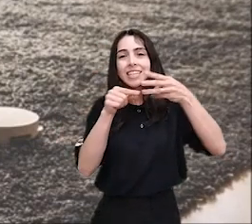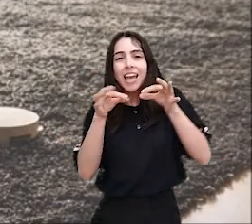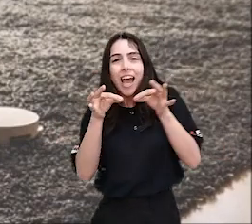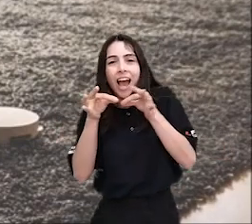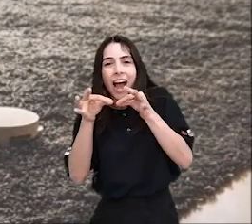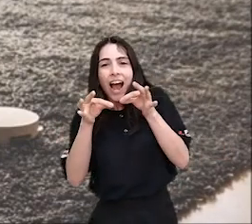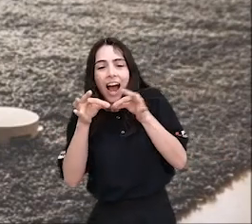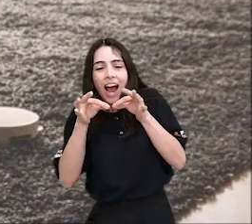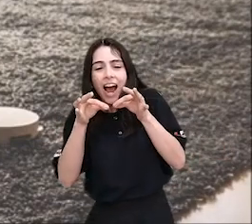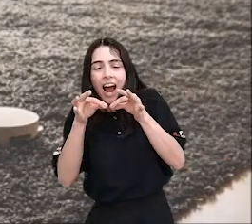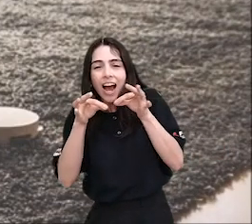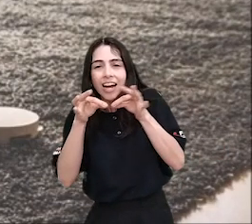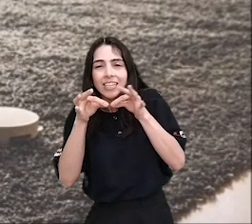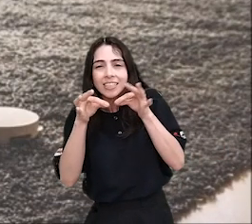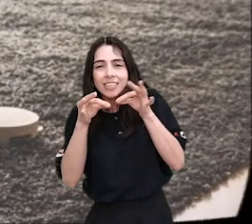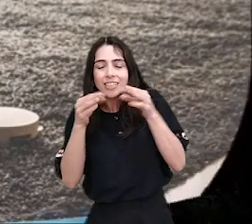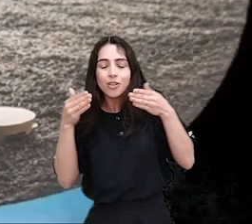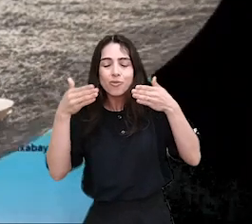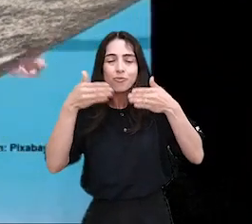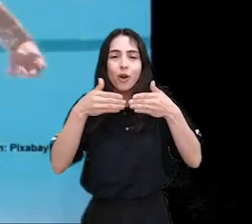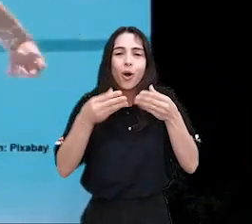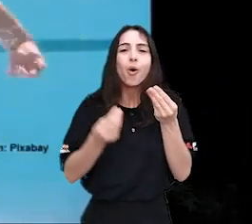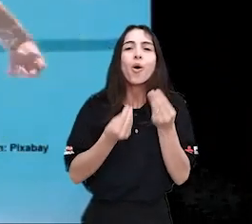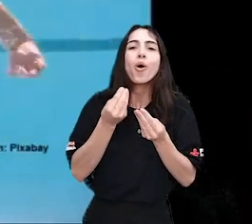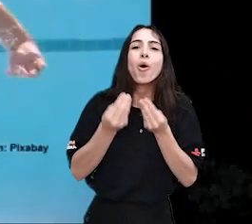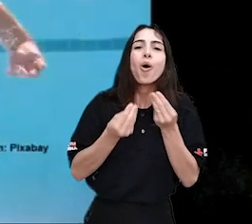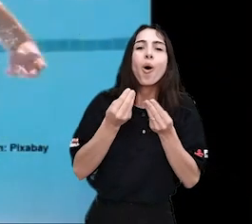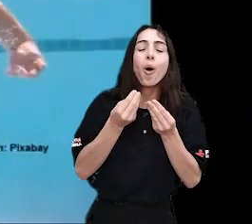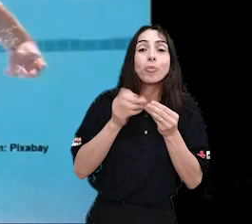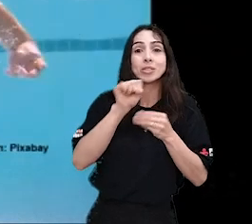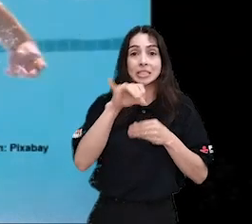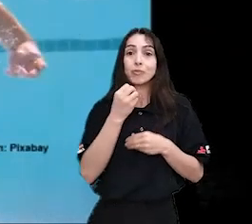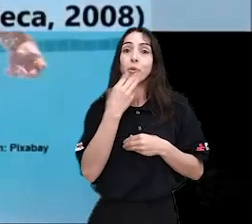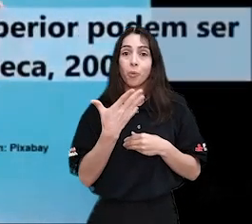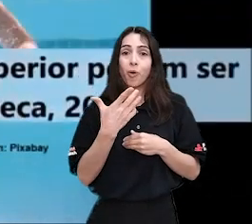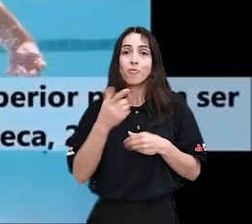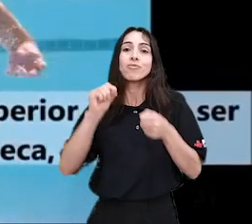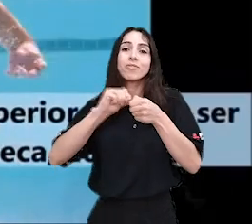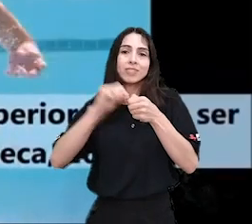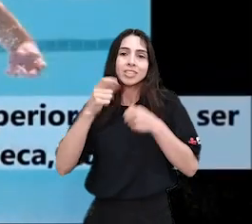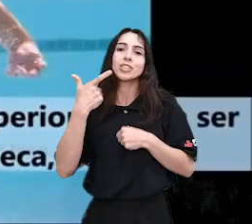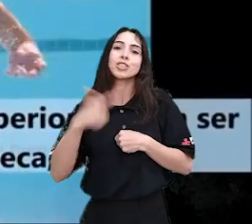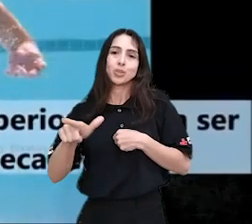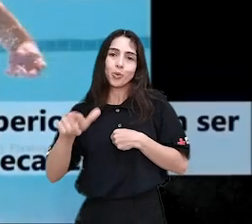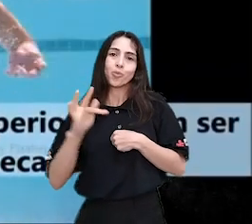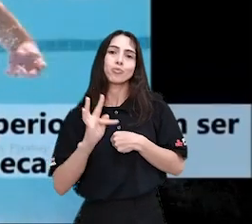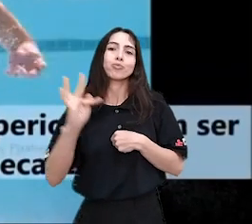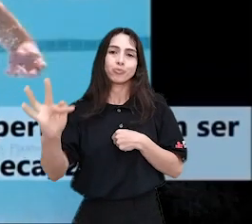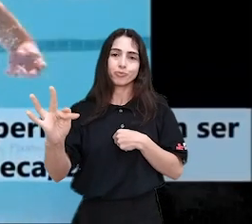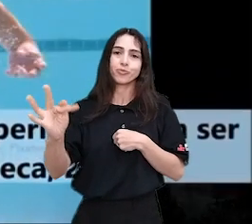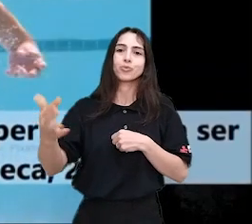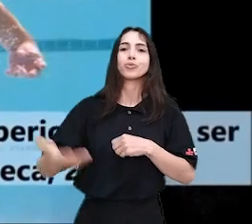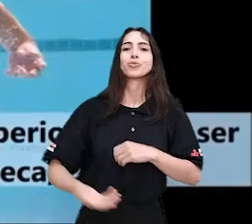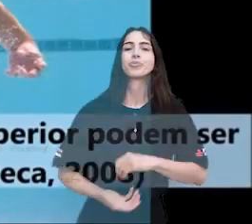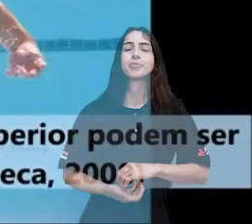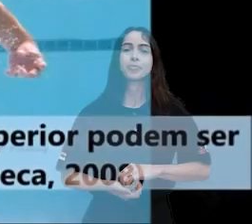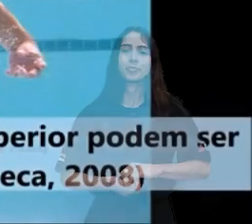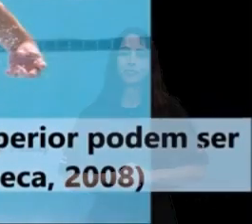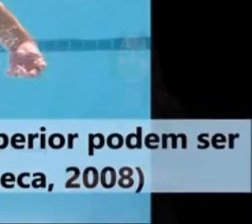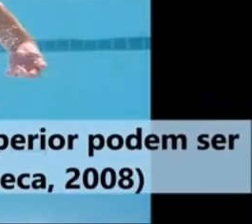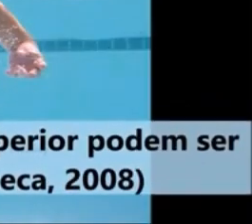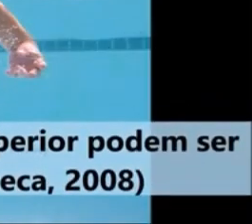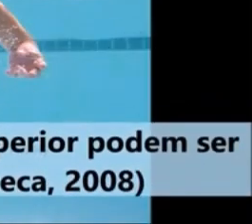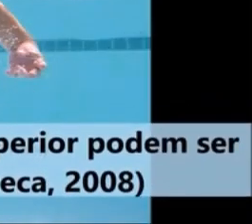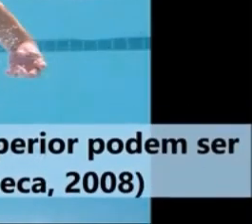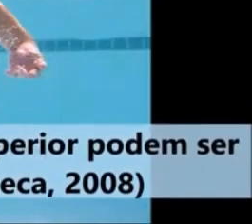e benéfico, ela vai repetir essa ação. Hickory dickory dock, the mouse ran up the clock. The